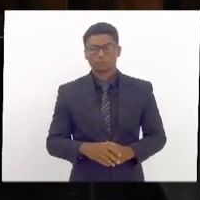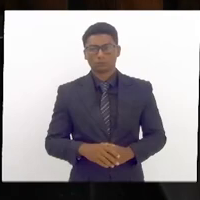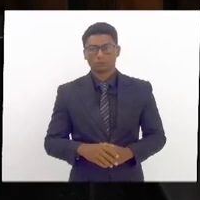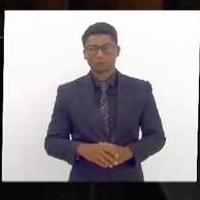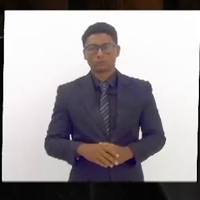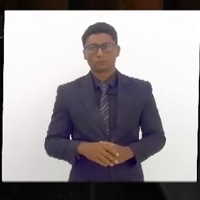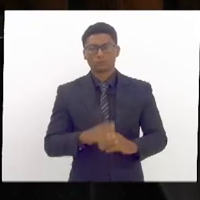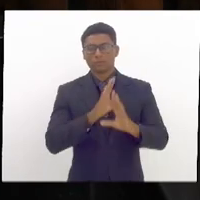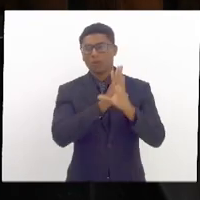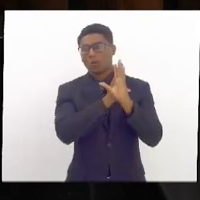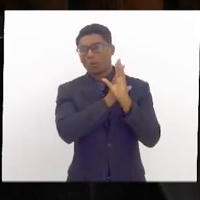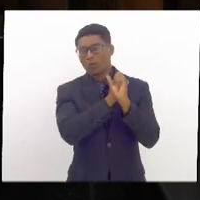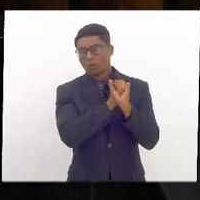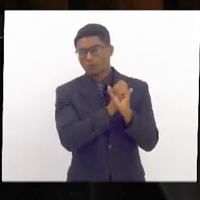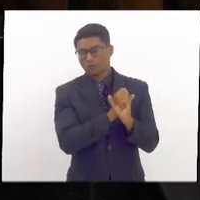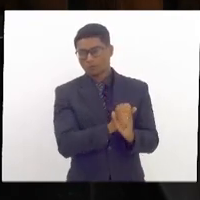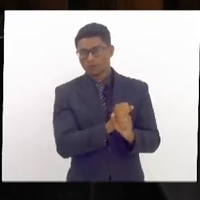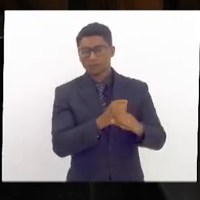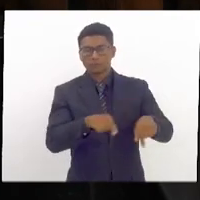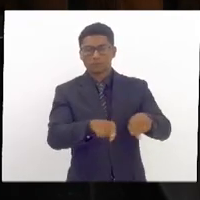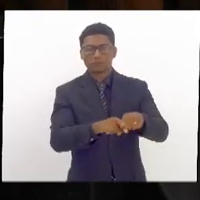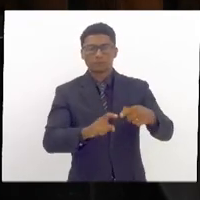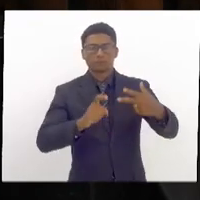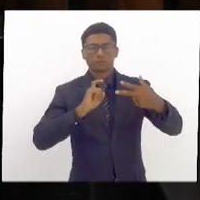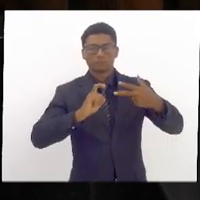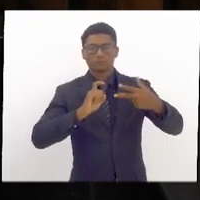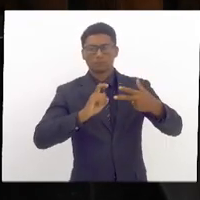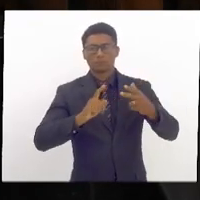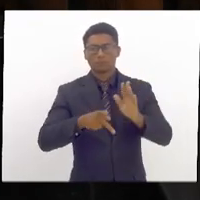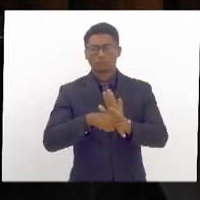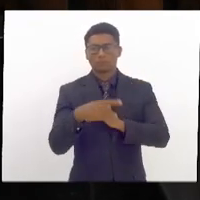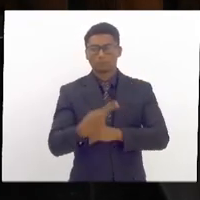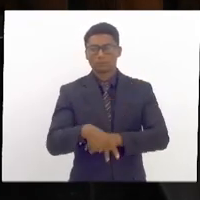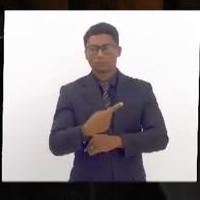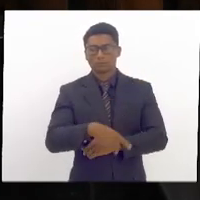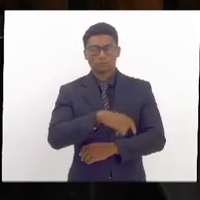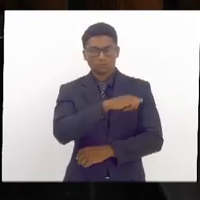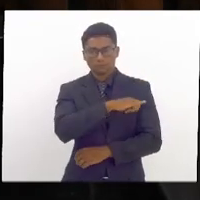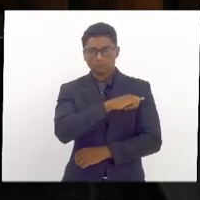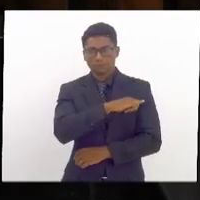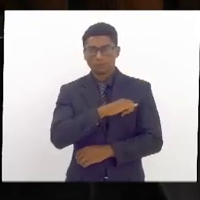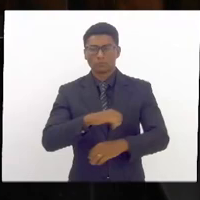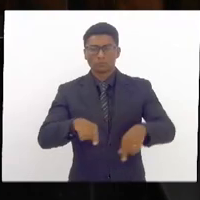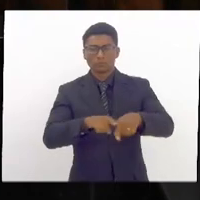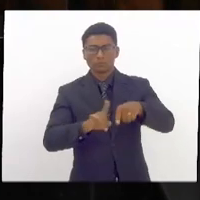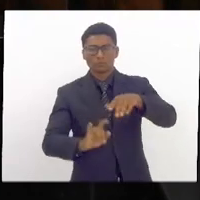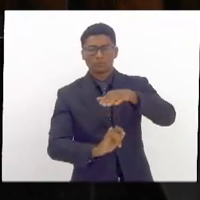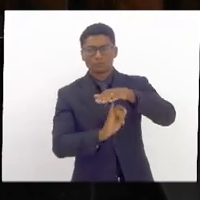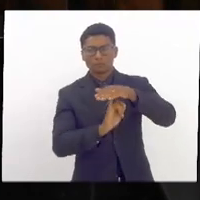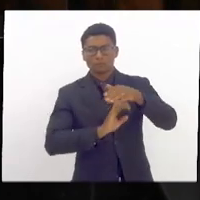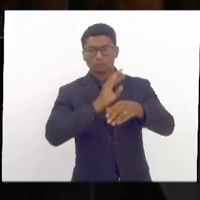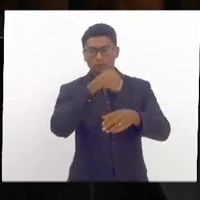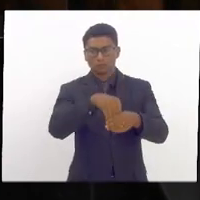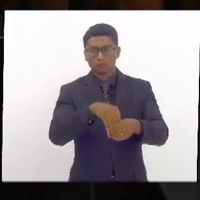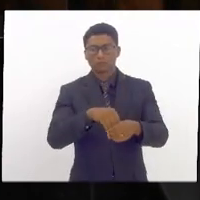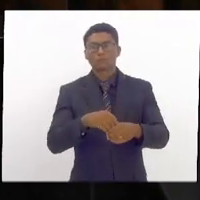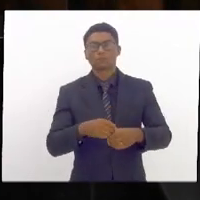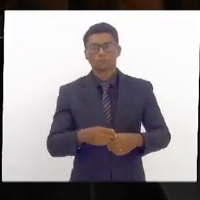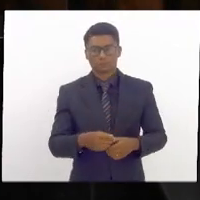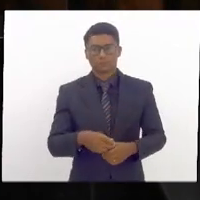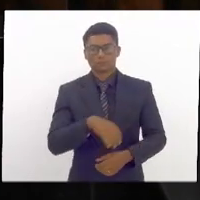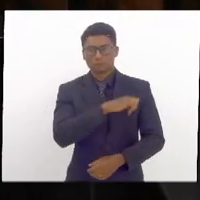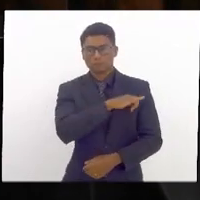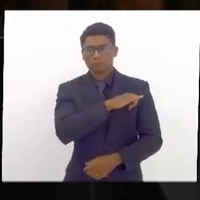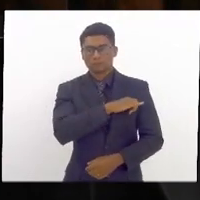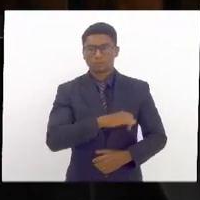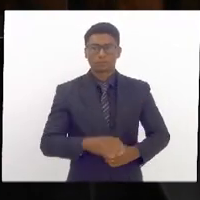Contas e Executivo do Estado do Rio de Janeiro e das entidades da sua administração